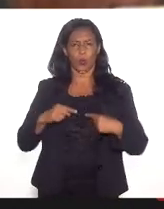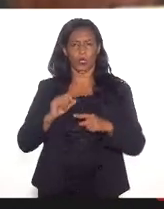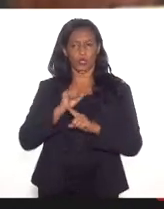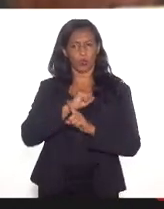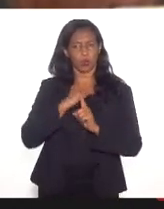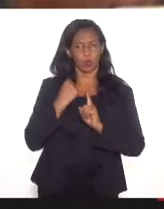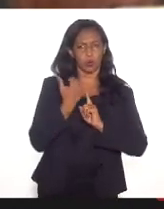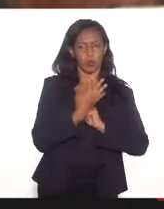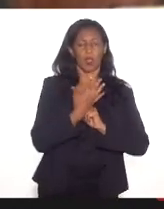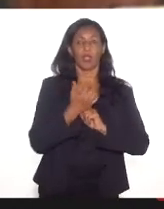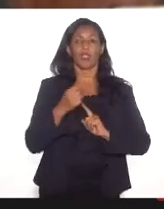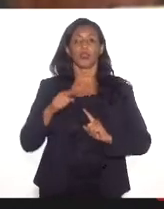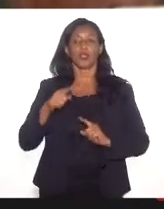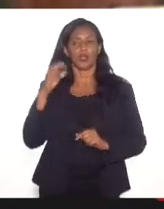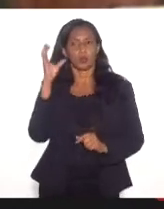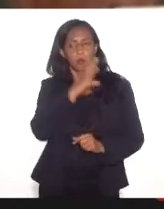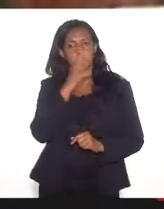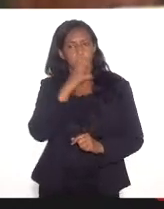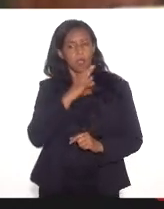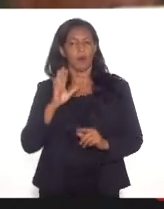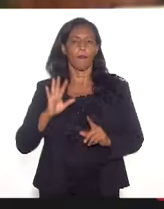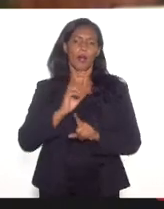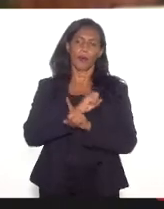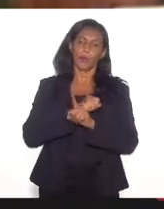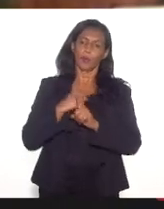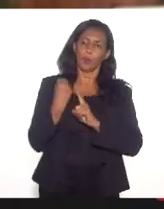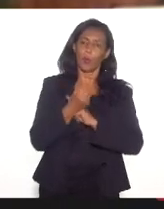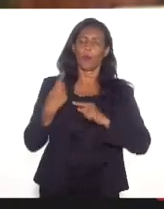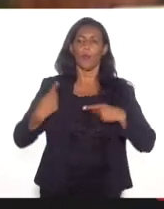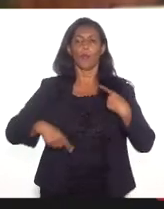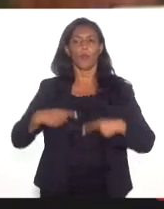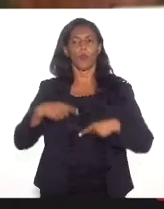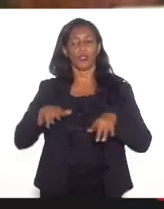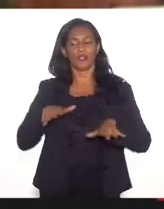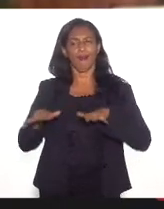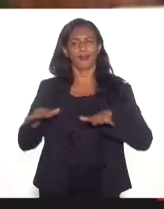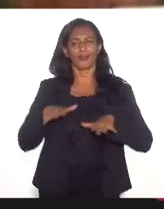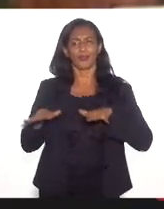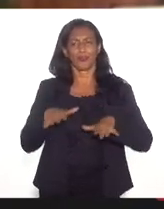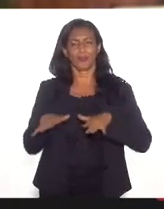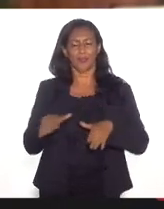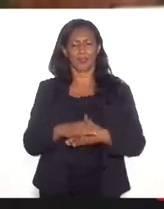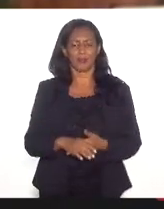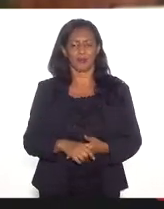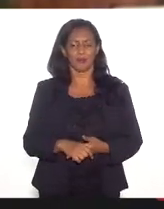emergência, mas sobretudo de políticas sociais articuladas a